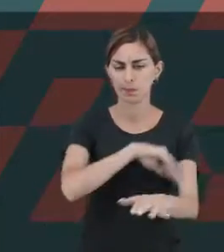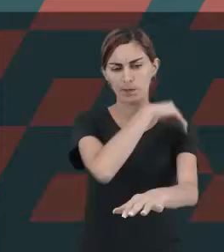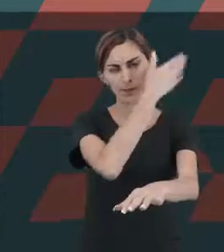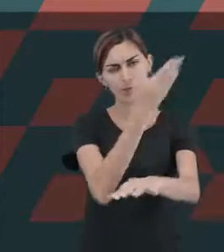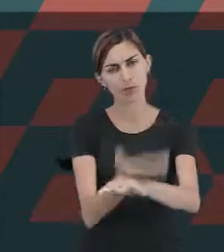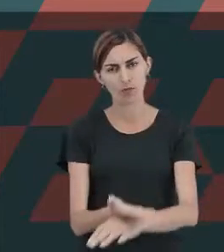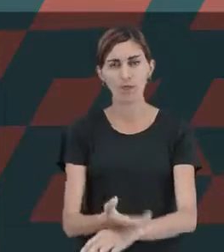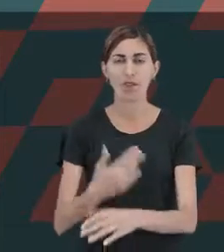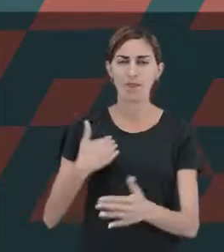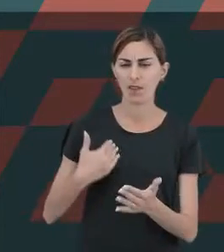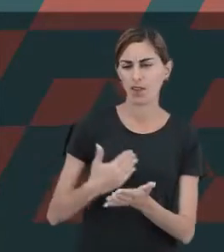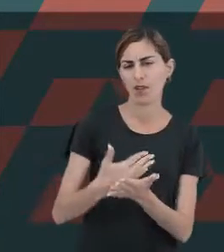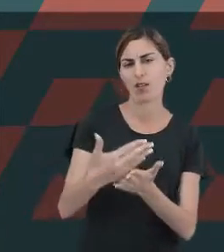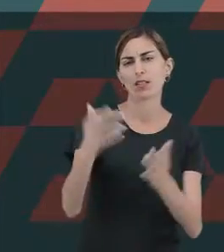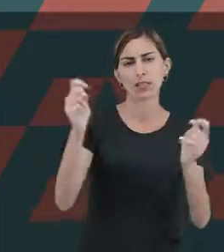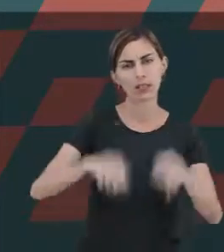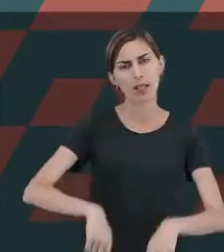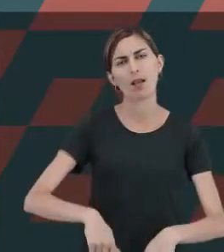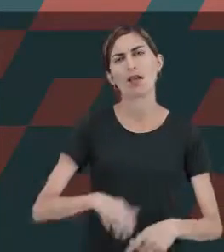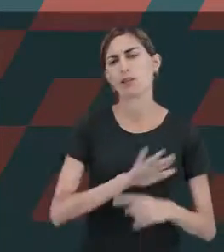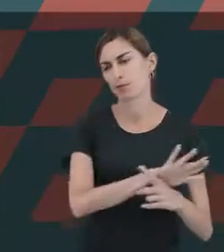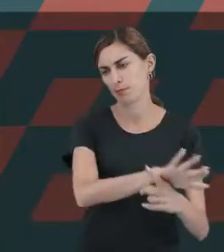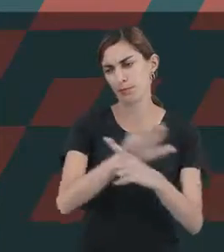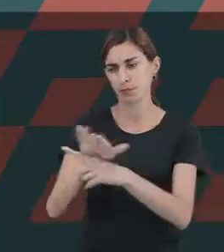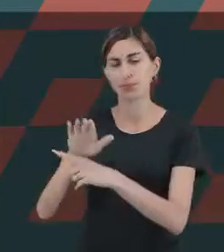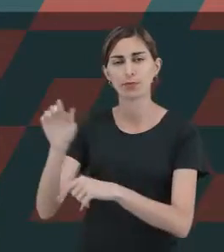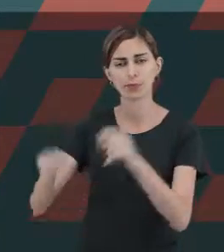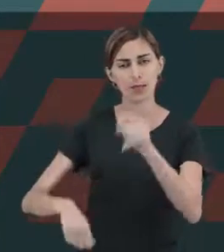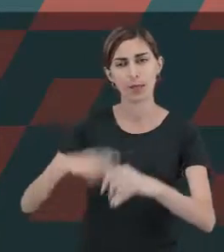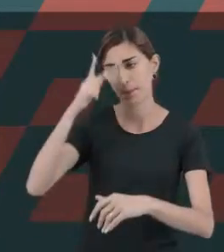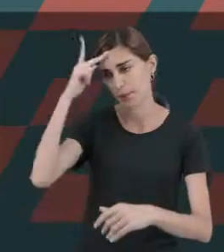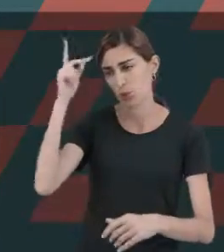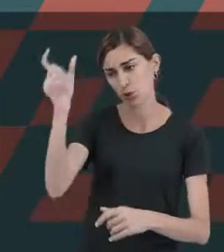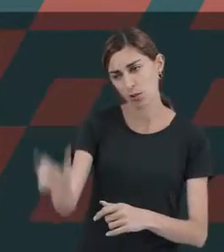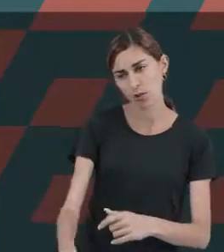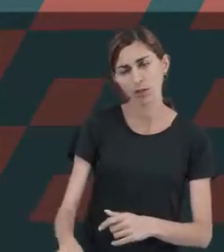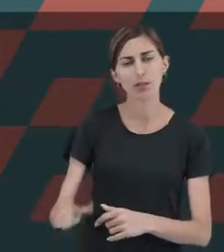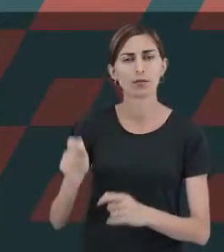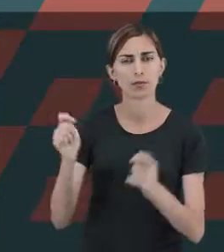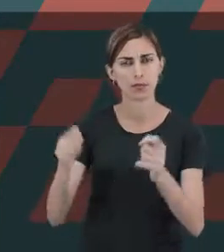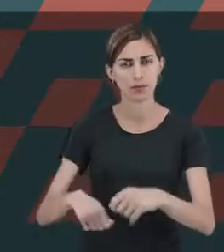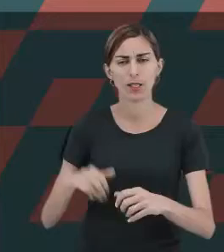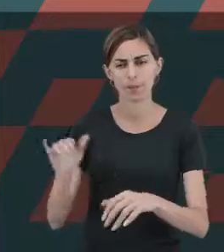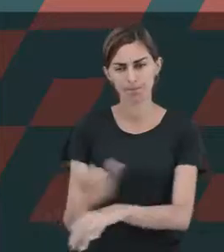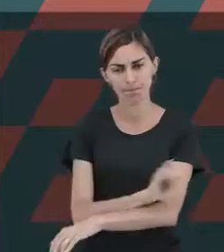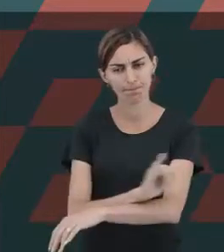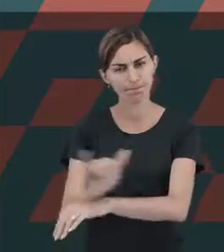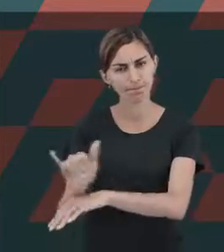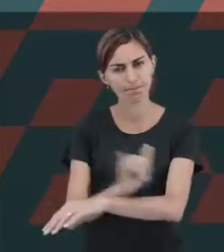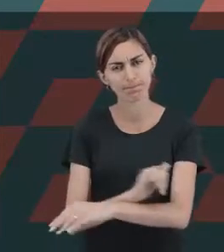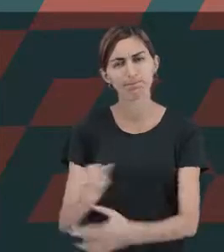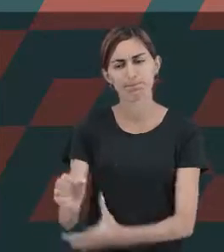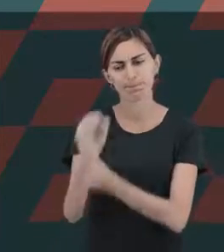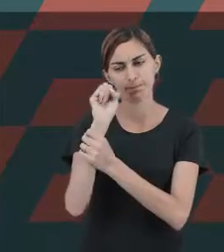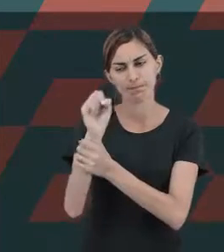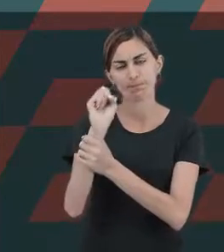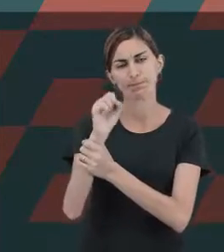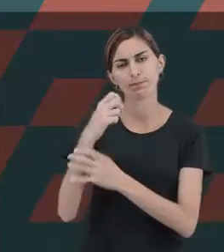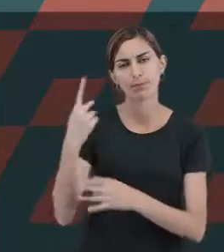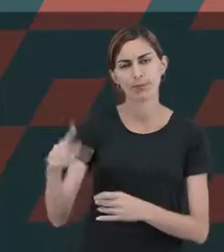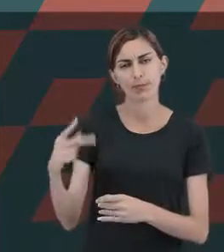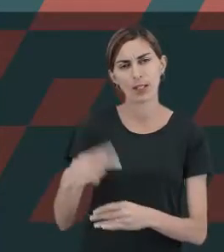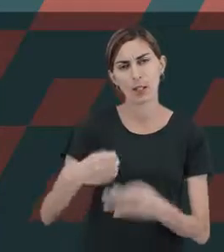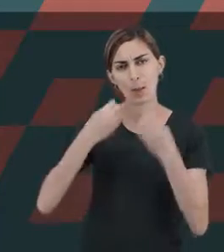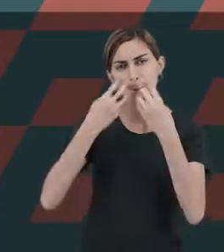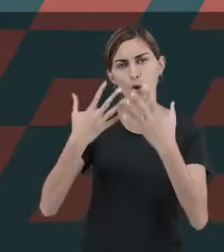que vai dar possibilidade para que essa pessoa possa ter estratégias que garantam a sua